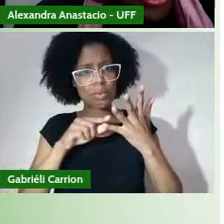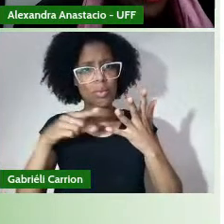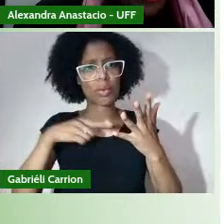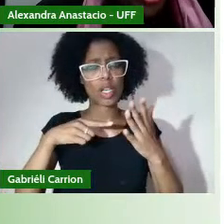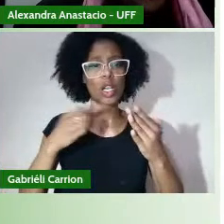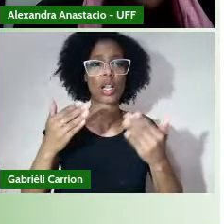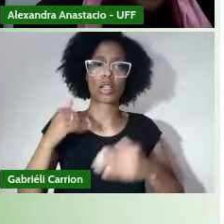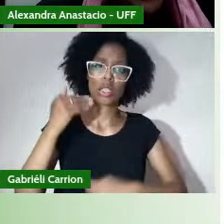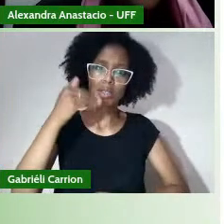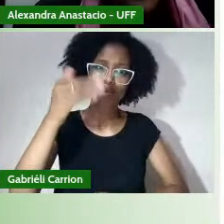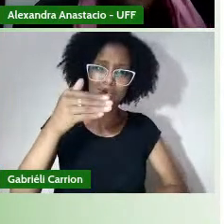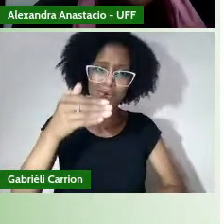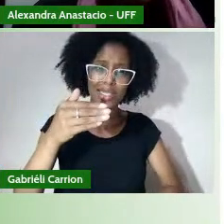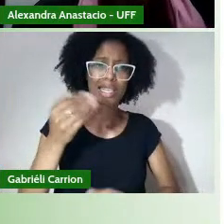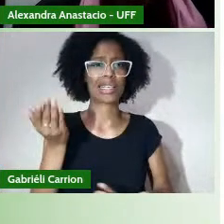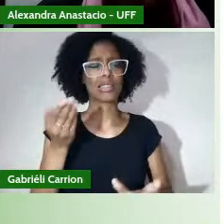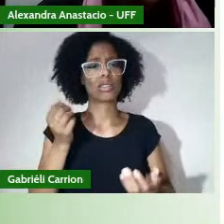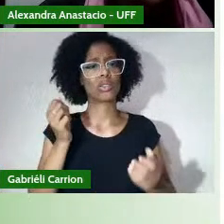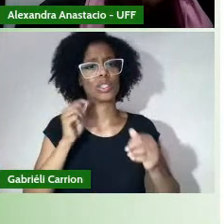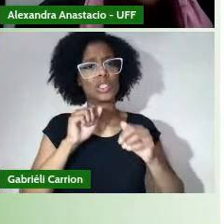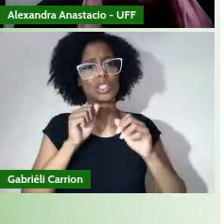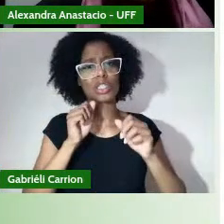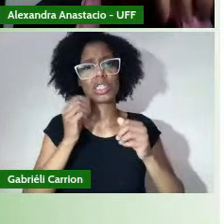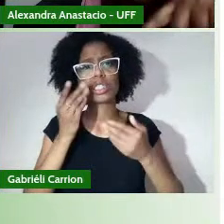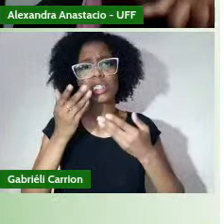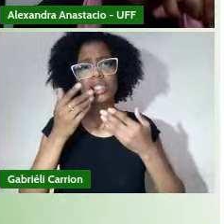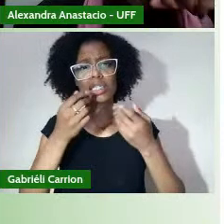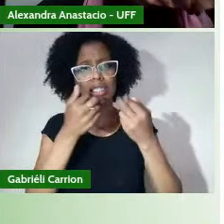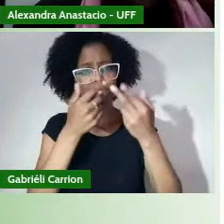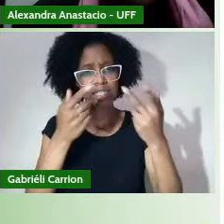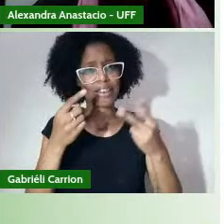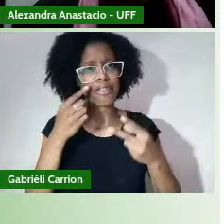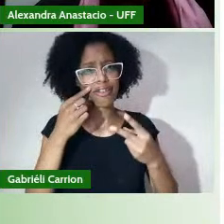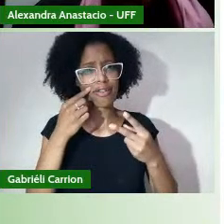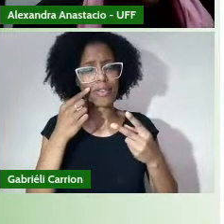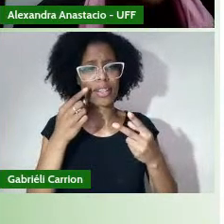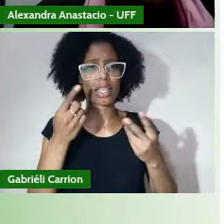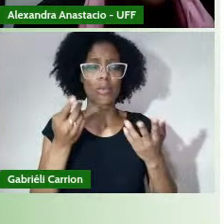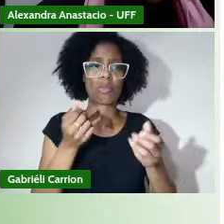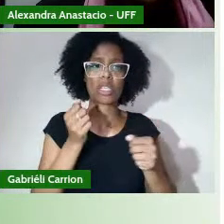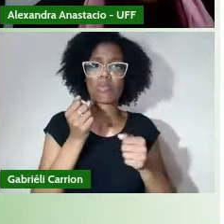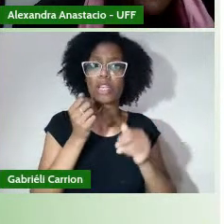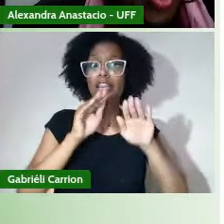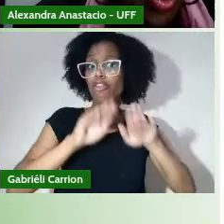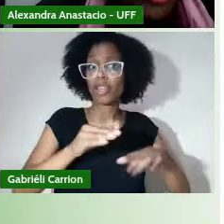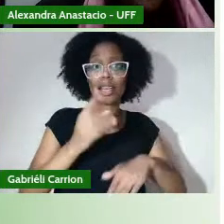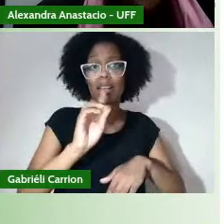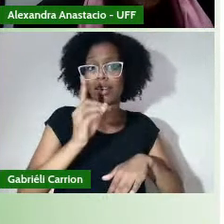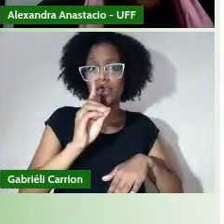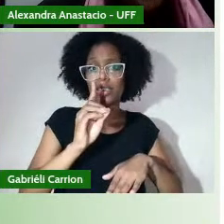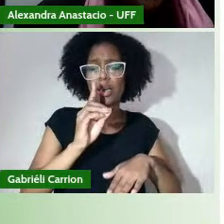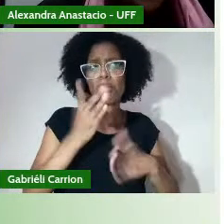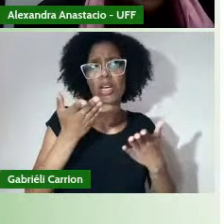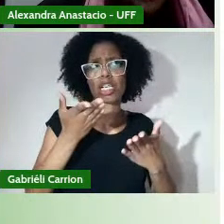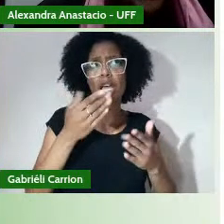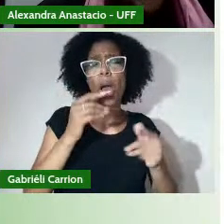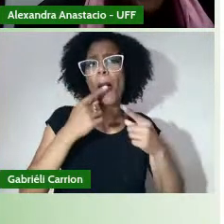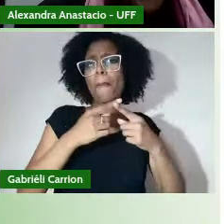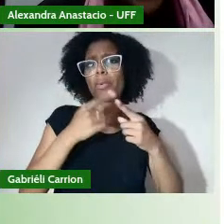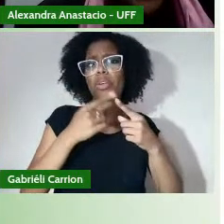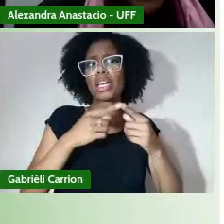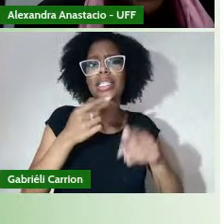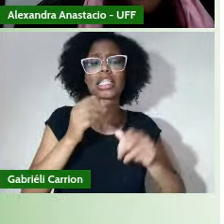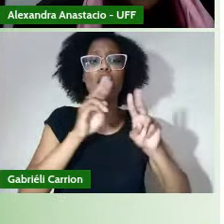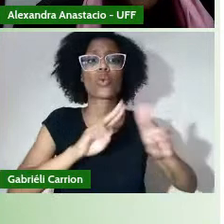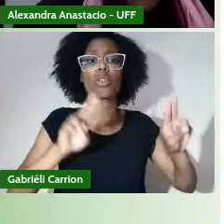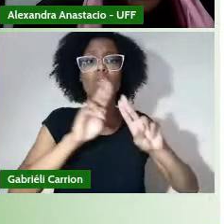processo de evasão. Aí eu quis trazer só esse elemento para a gente ler e para vocês observarem o que exclui um estudante da universidade,